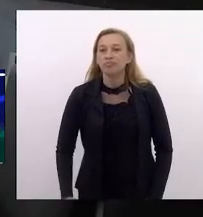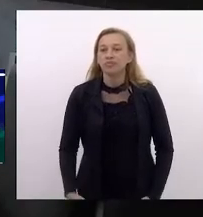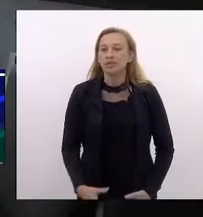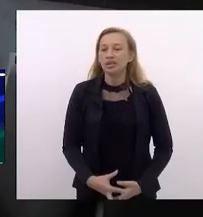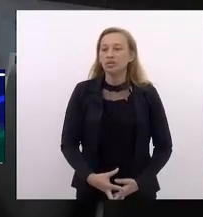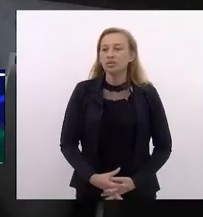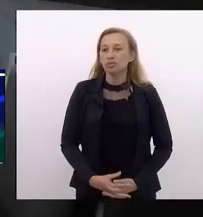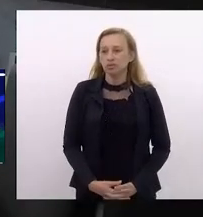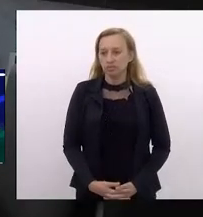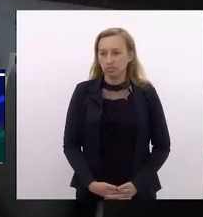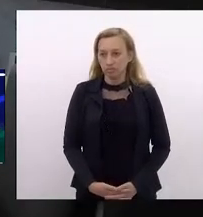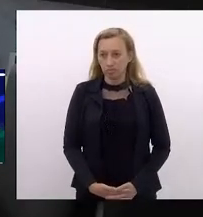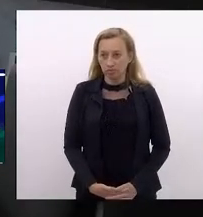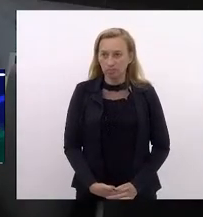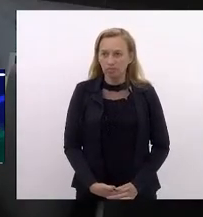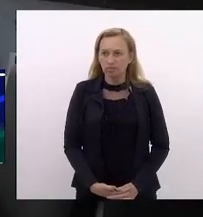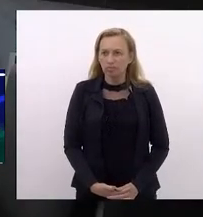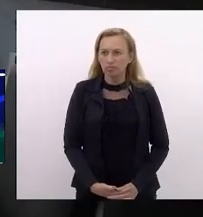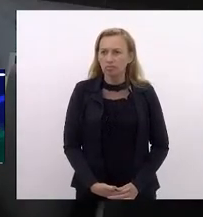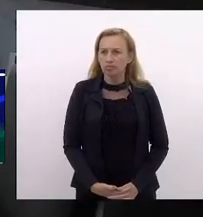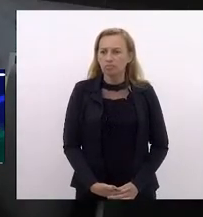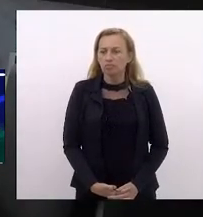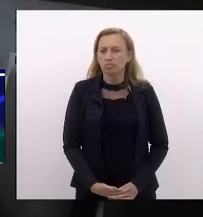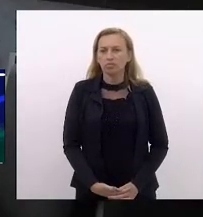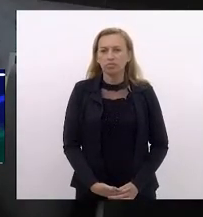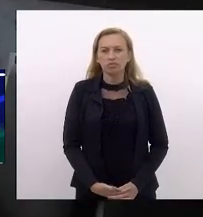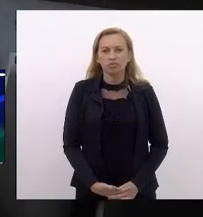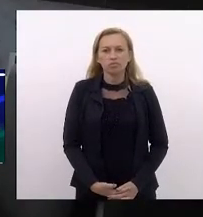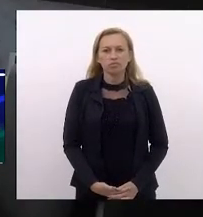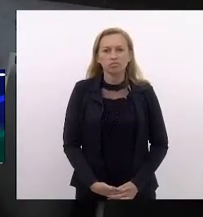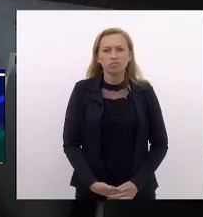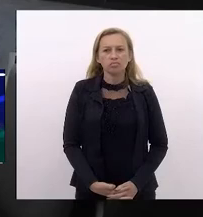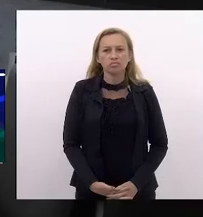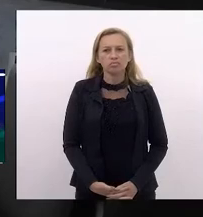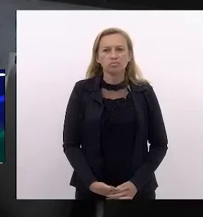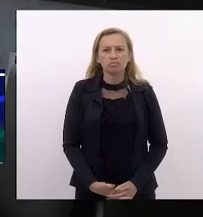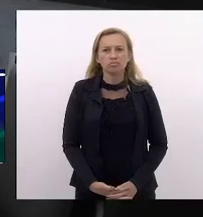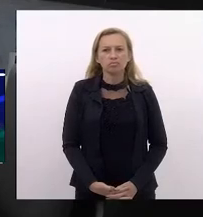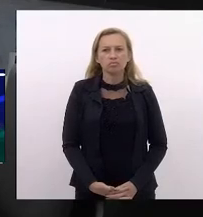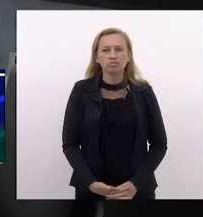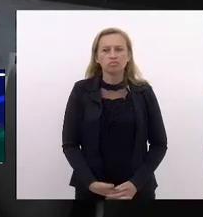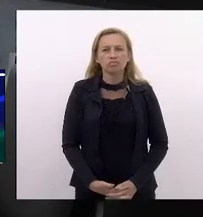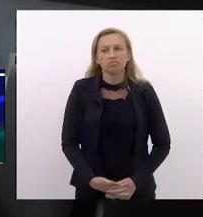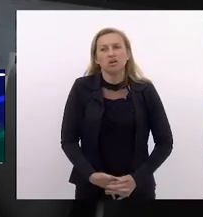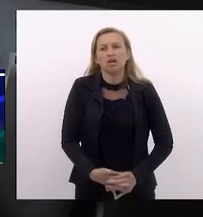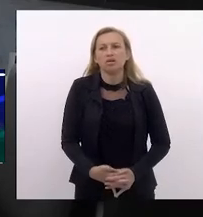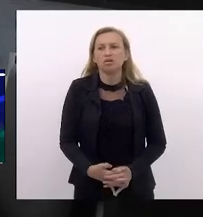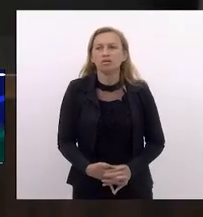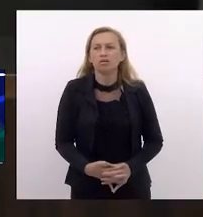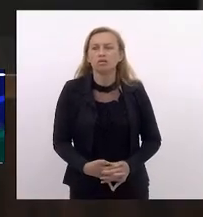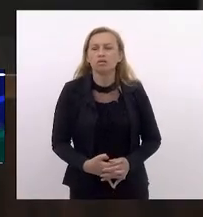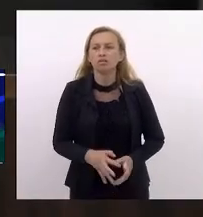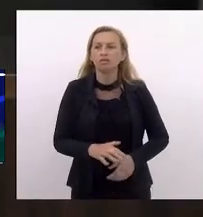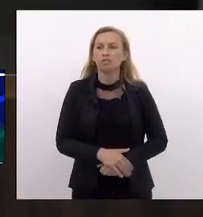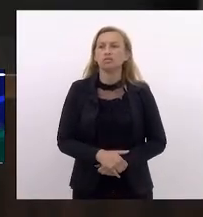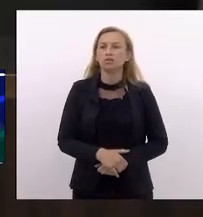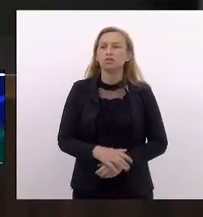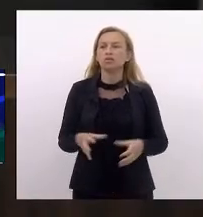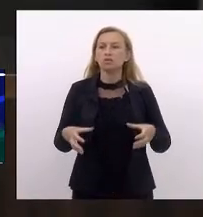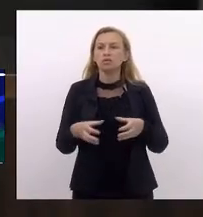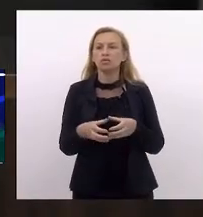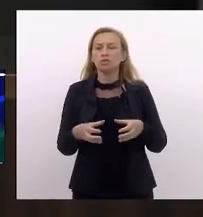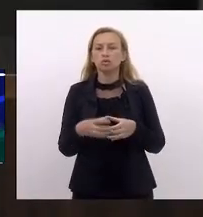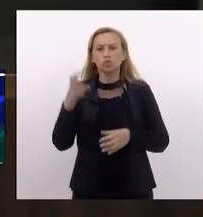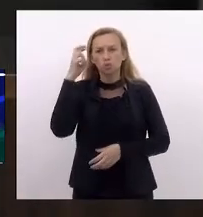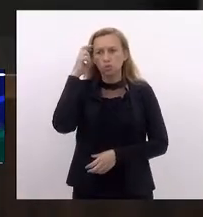E aí e a presença vai votar Eu colei o parecer da comissão de